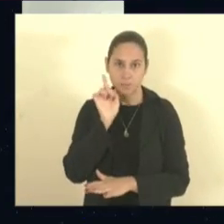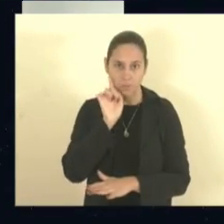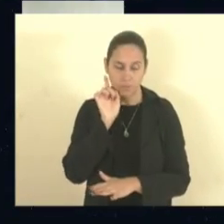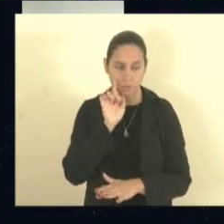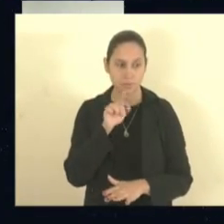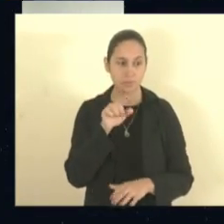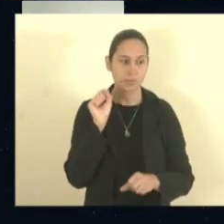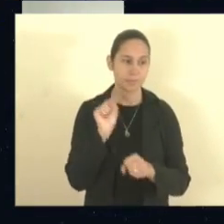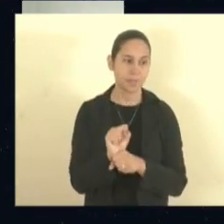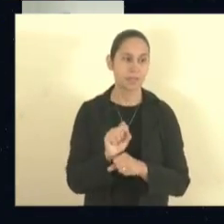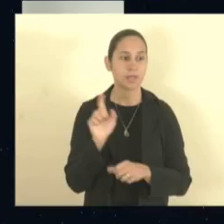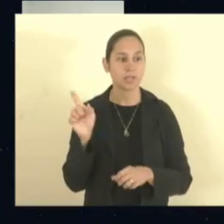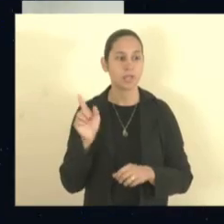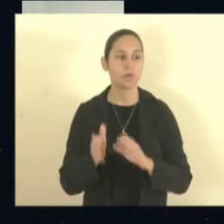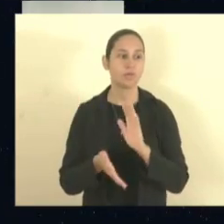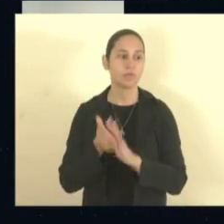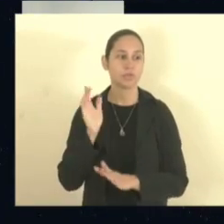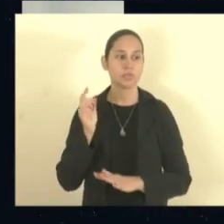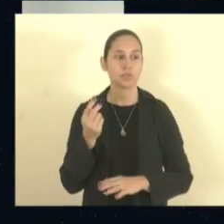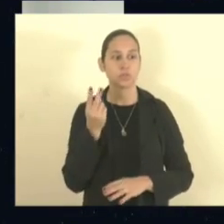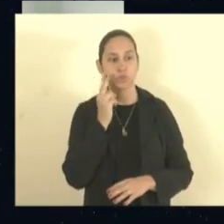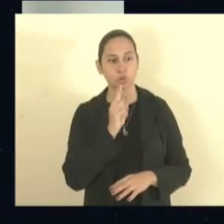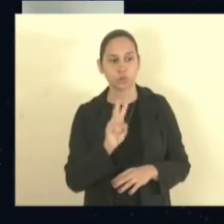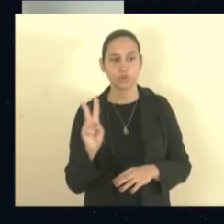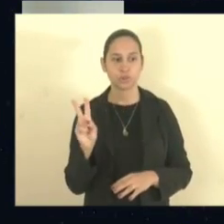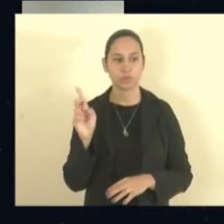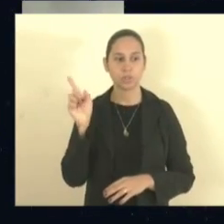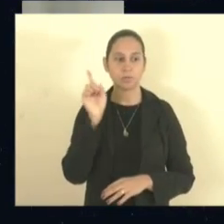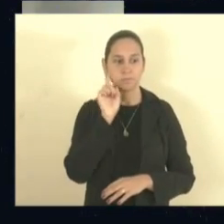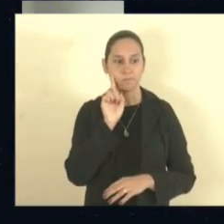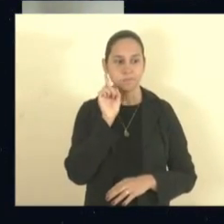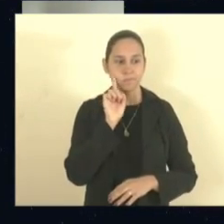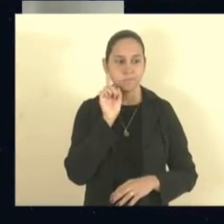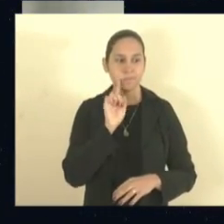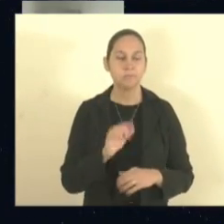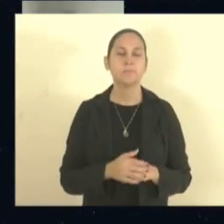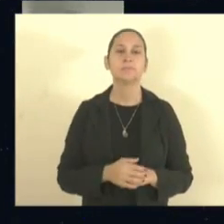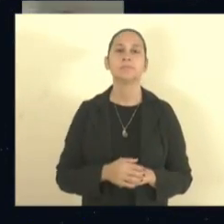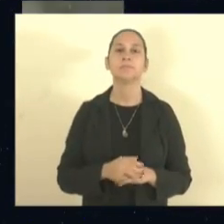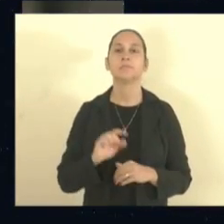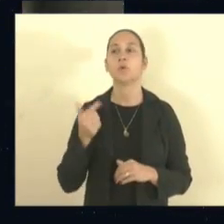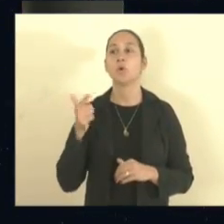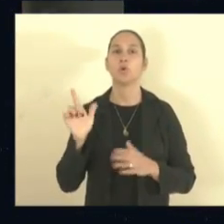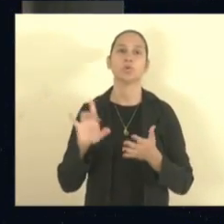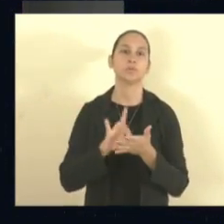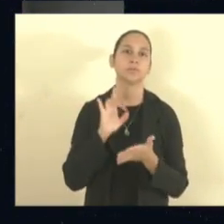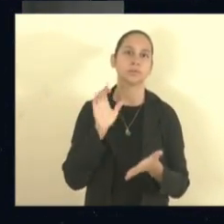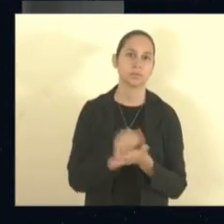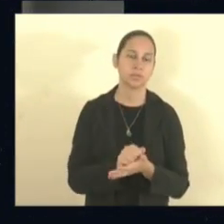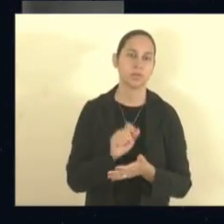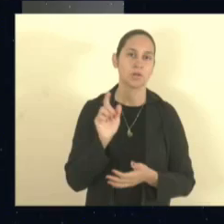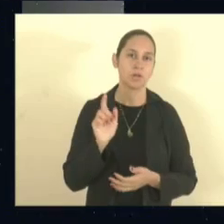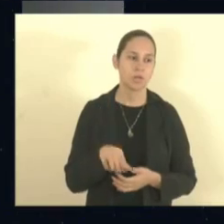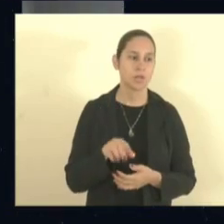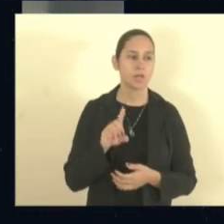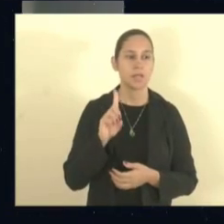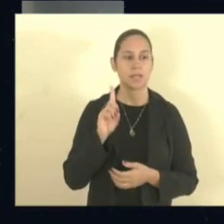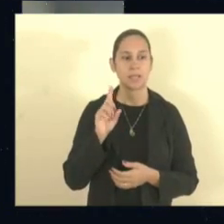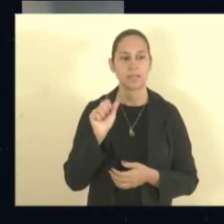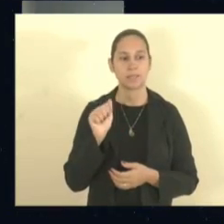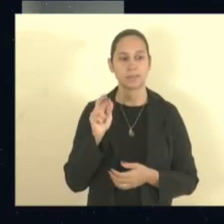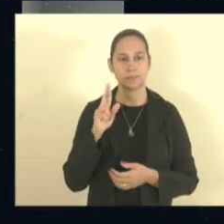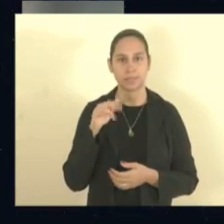Eu fiquei dois dias nos Estados Unidos. Próximo inscrito, deputado Dari Pagundi. Senhor presidente, me escreve,